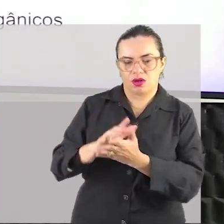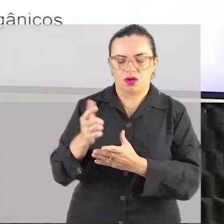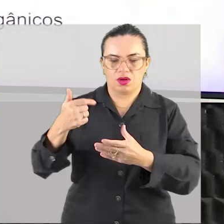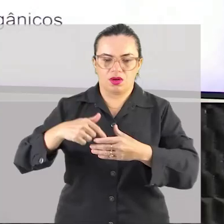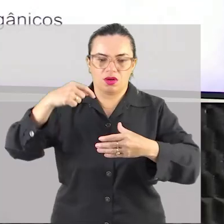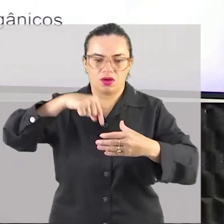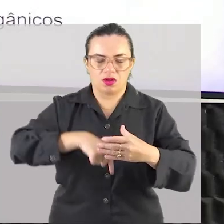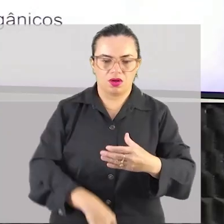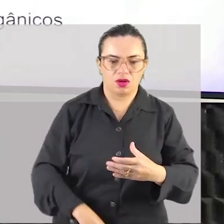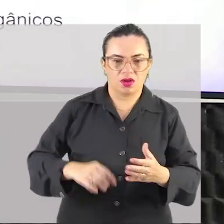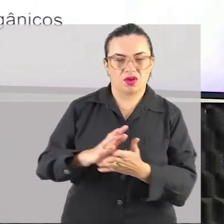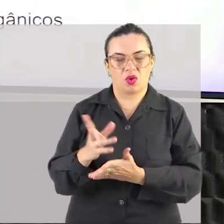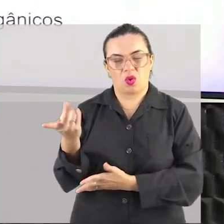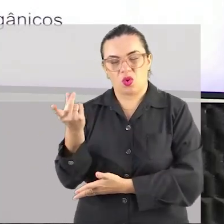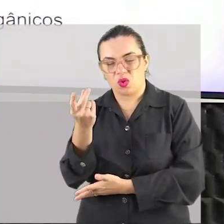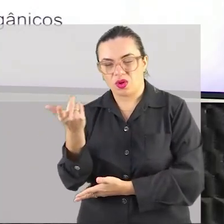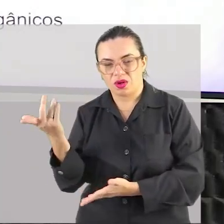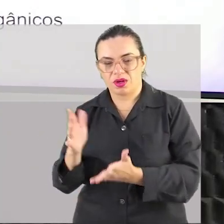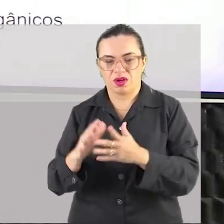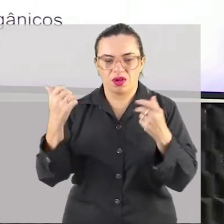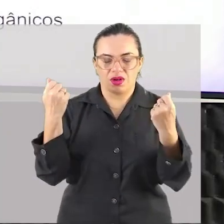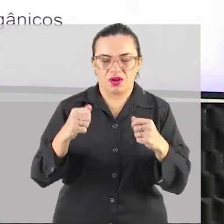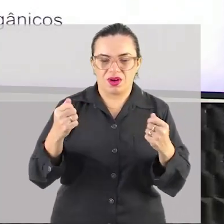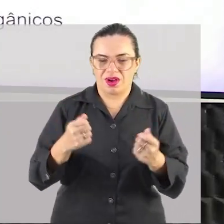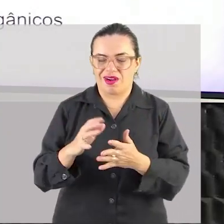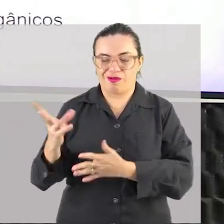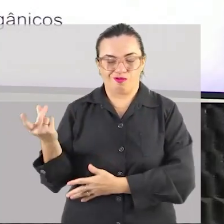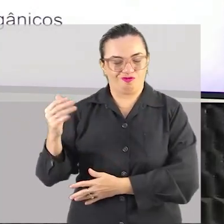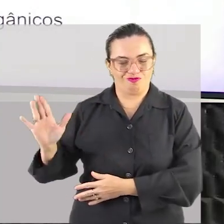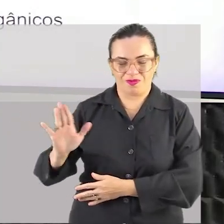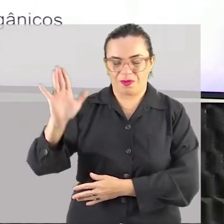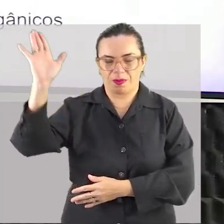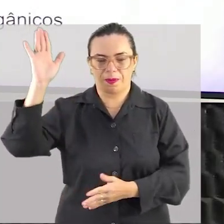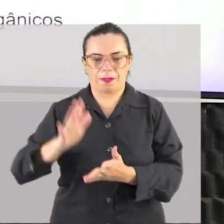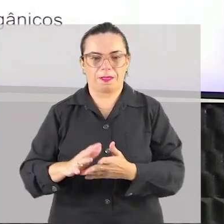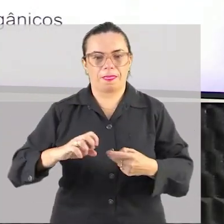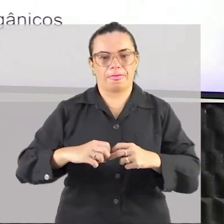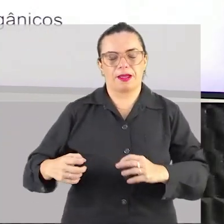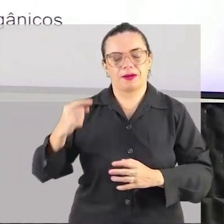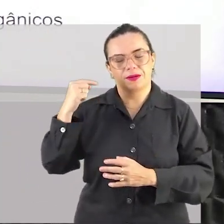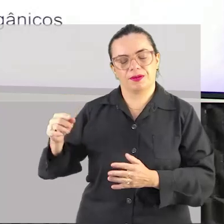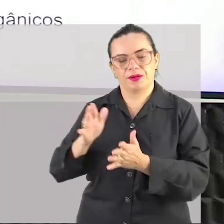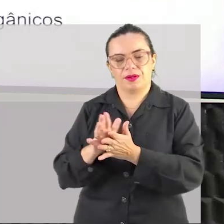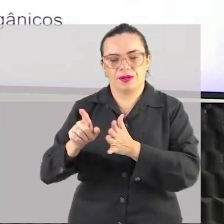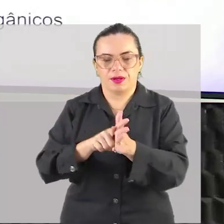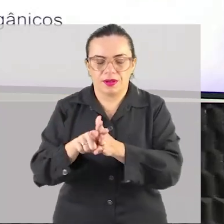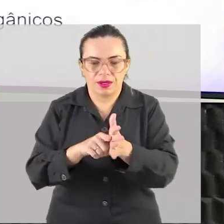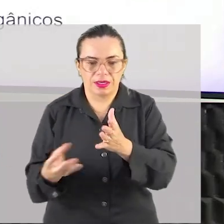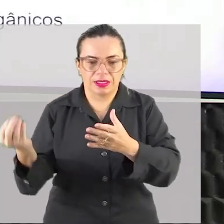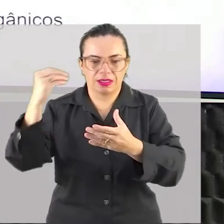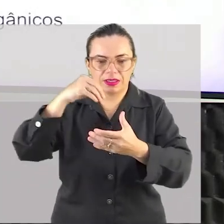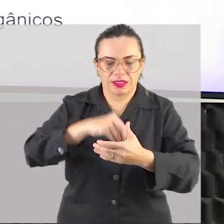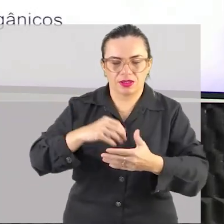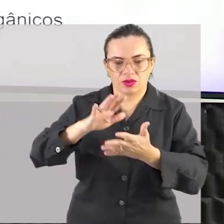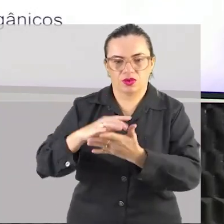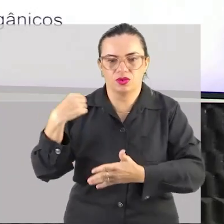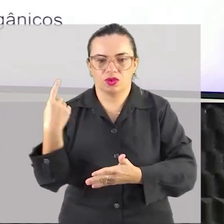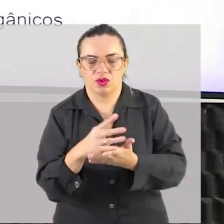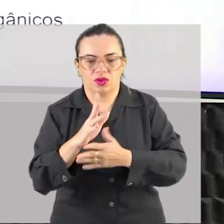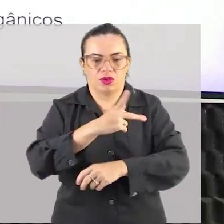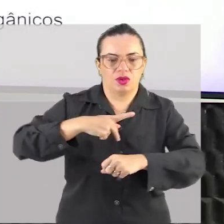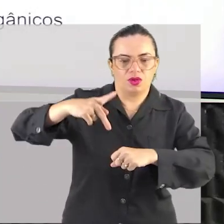necessário porque o custo estava exorbitante. Então a Petrobras começou a buscar petróleo dentro do Brasil porque agora, nesse